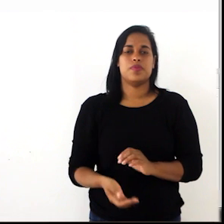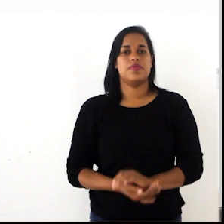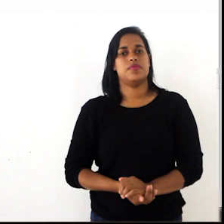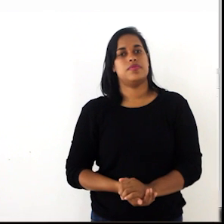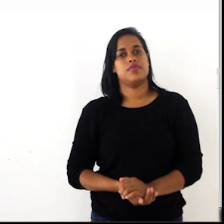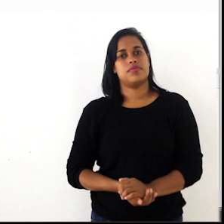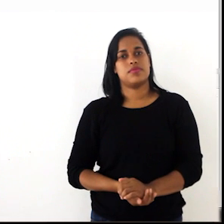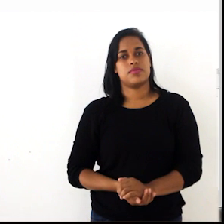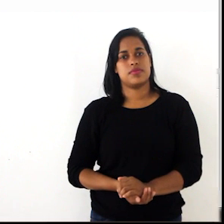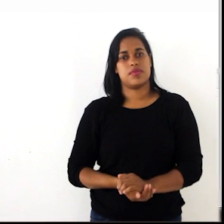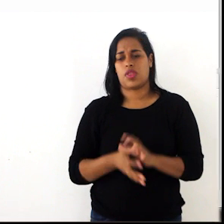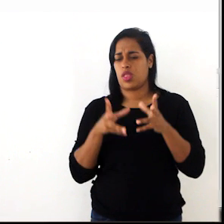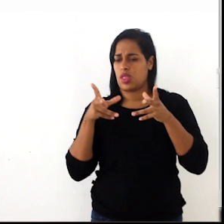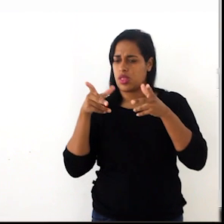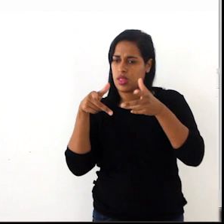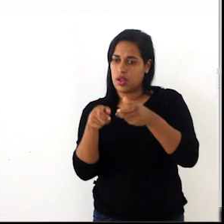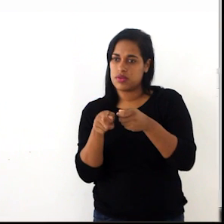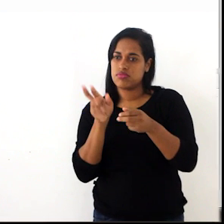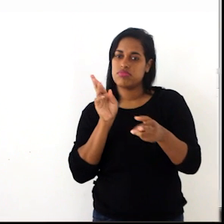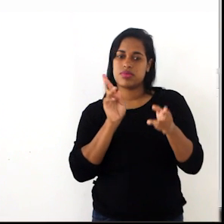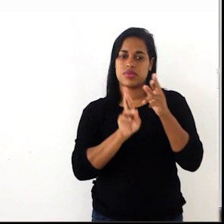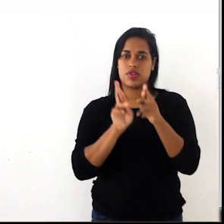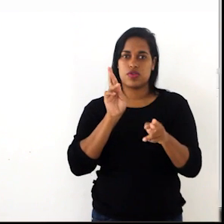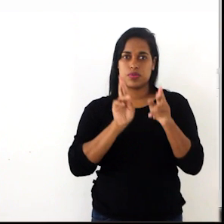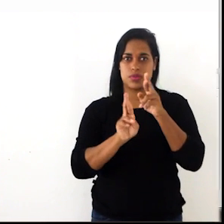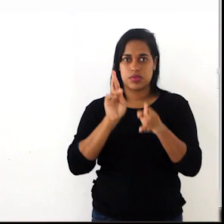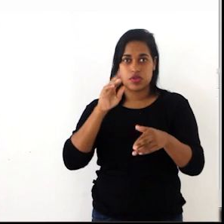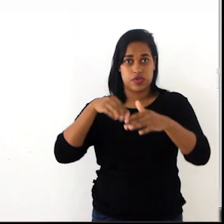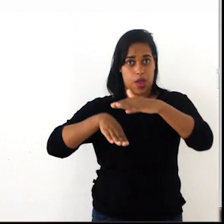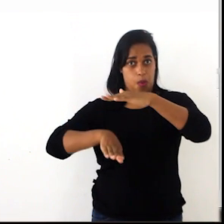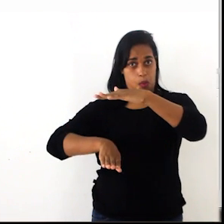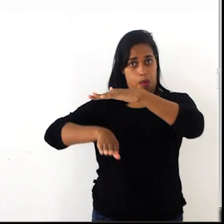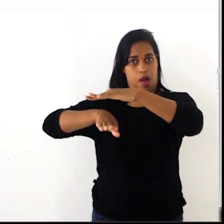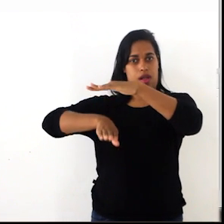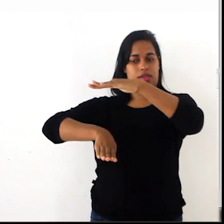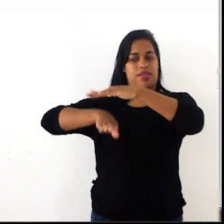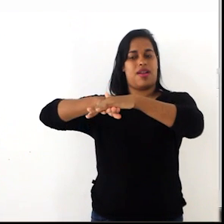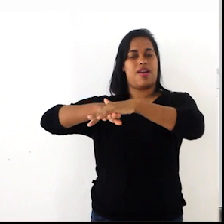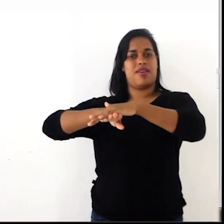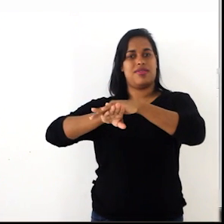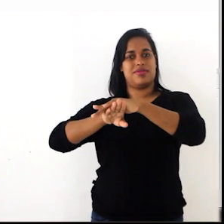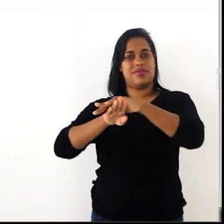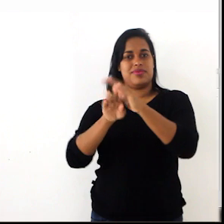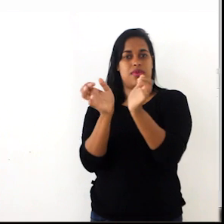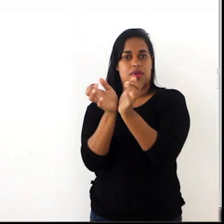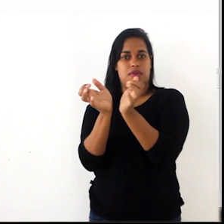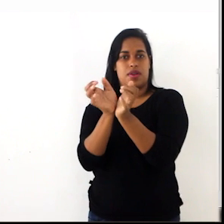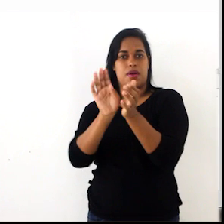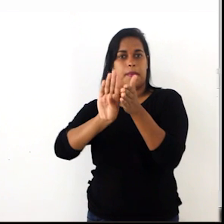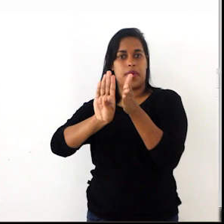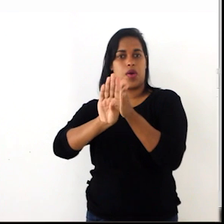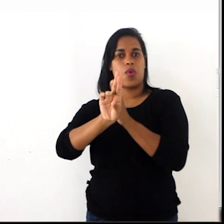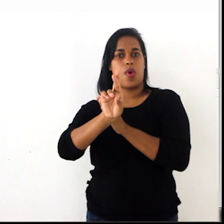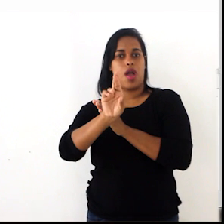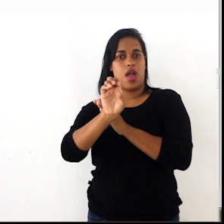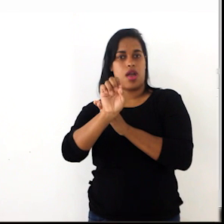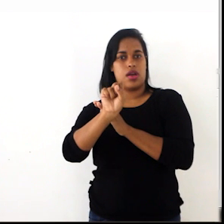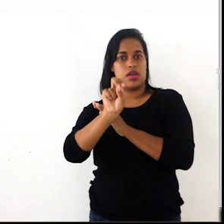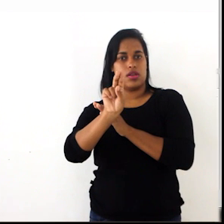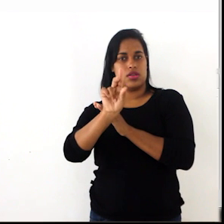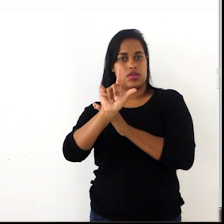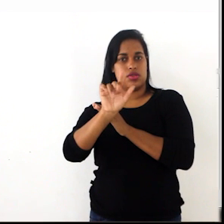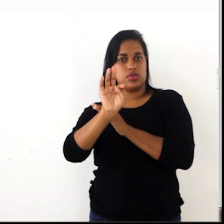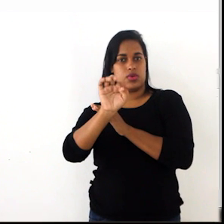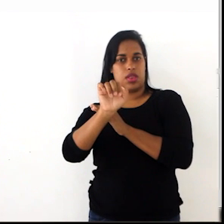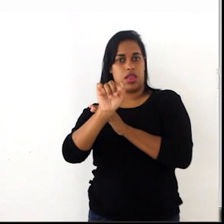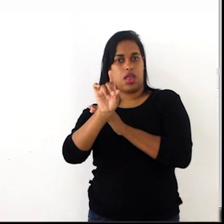Pronto, ele vai pegar todos os resultados e vai guardar em resultado. Mas agora a gente vai precisar fazer